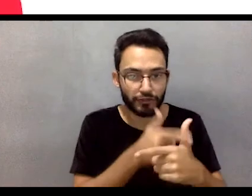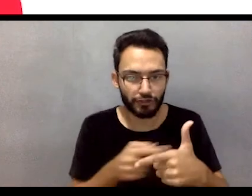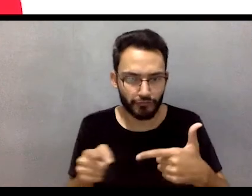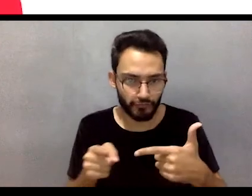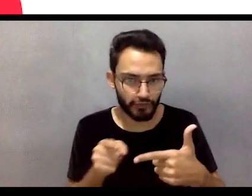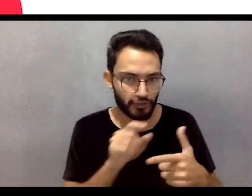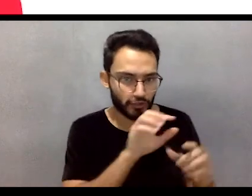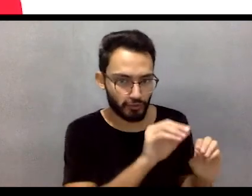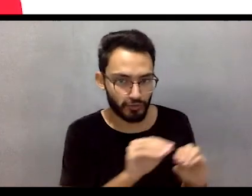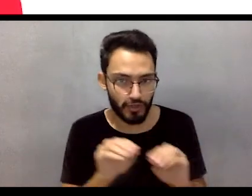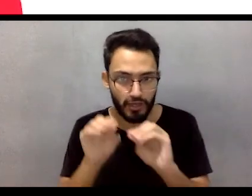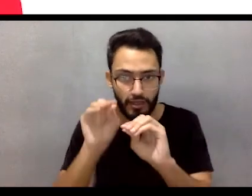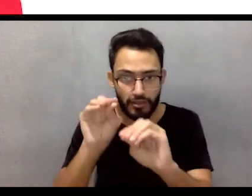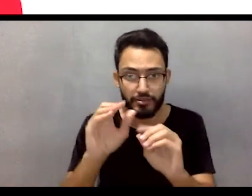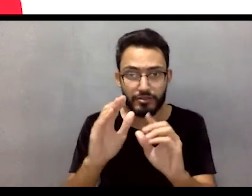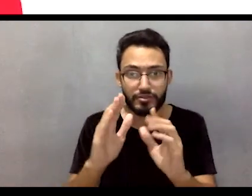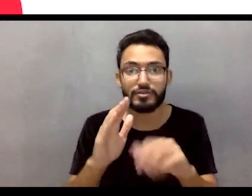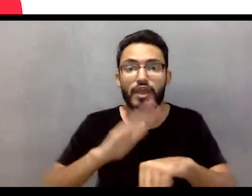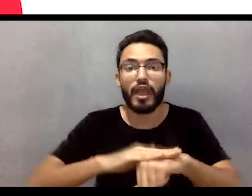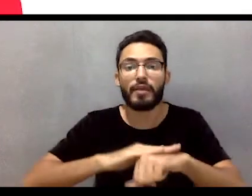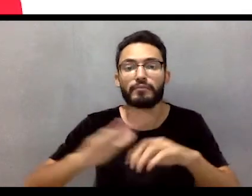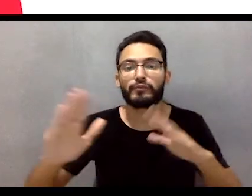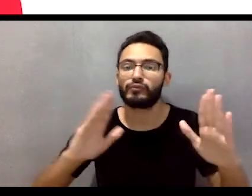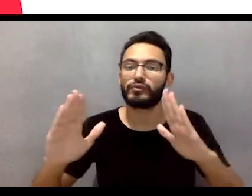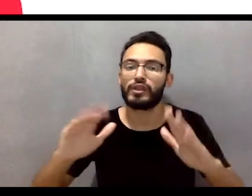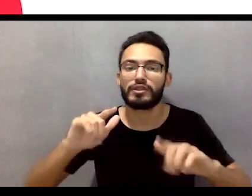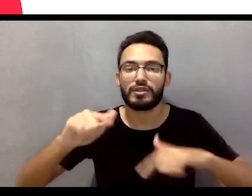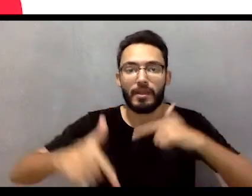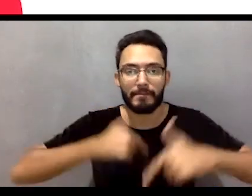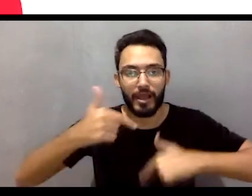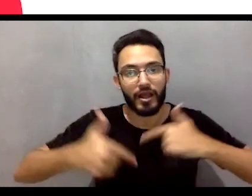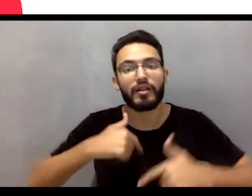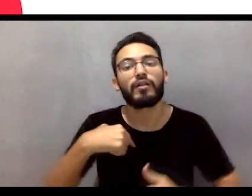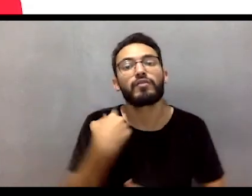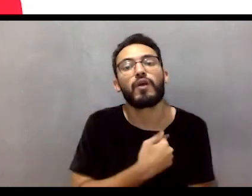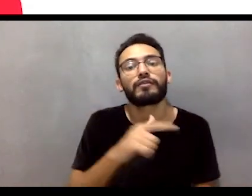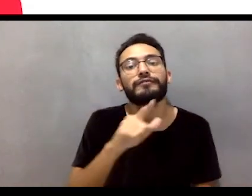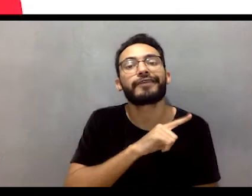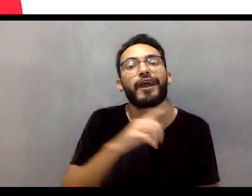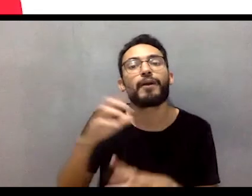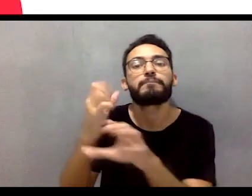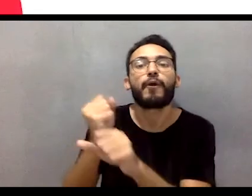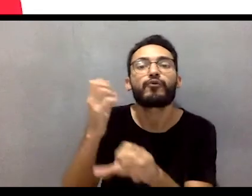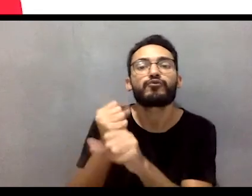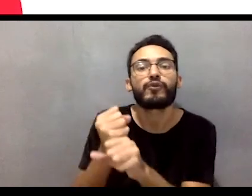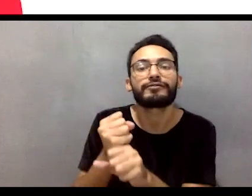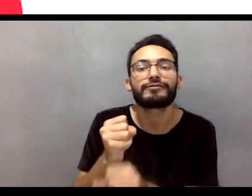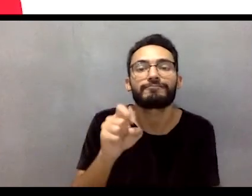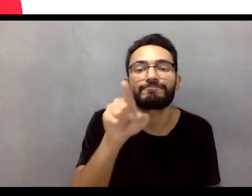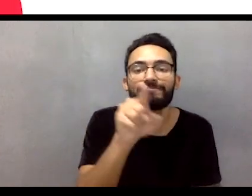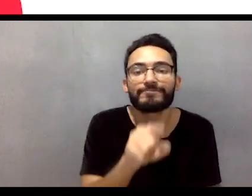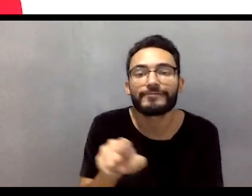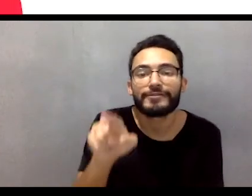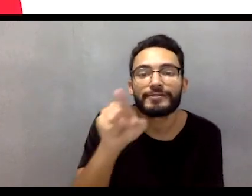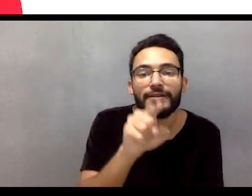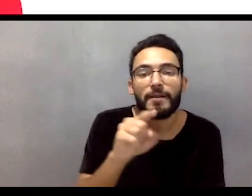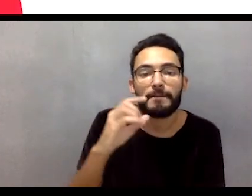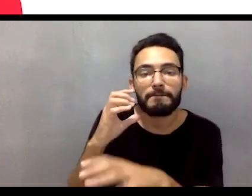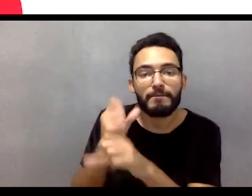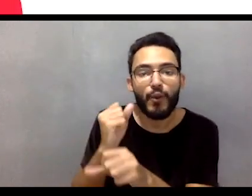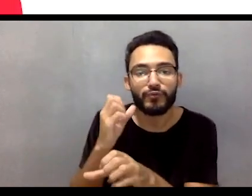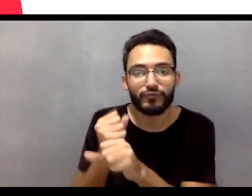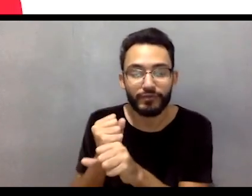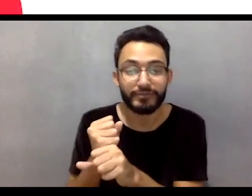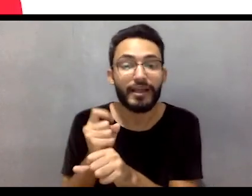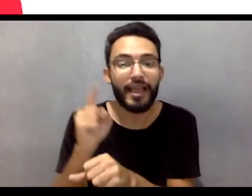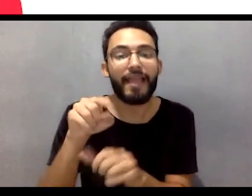nosso tamanho do trabalho e nós temos a pontuação. Esta pontuação aqui é